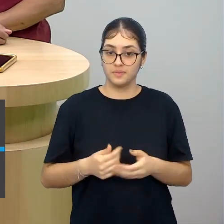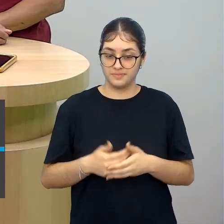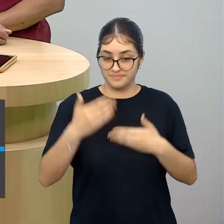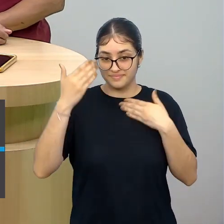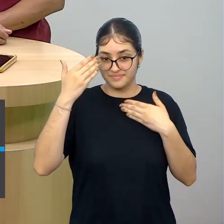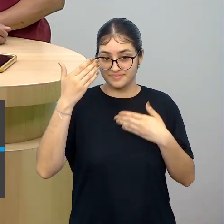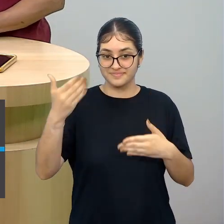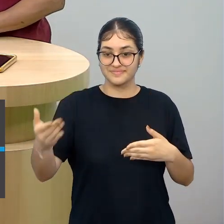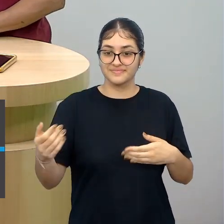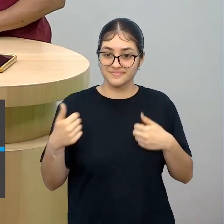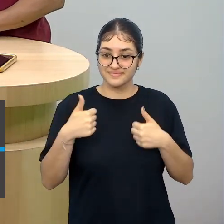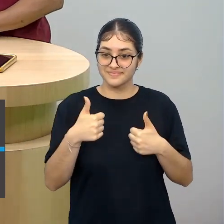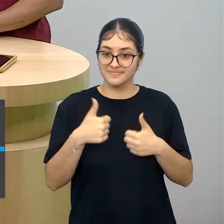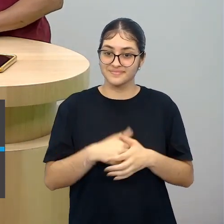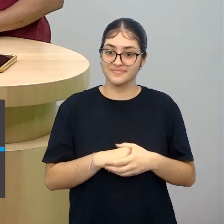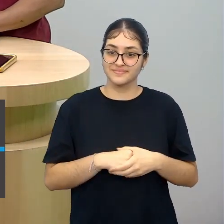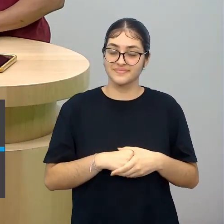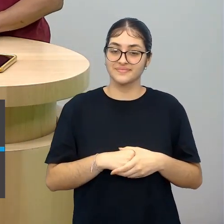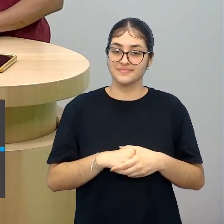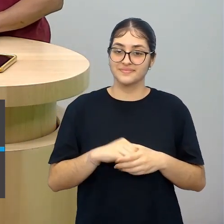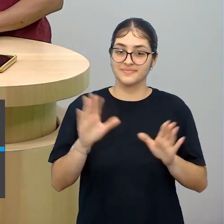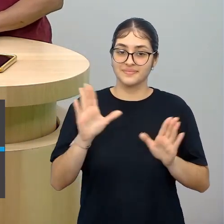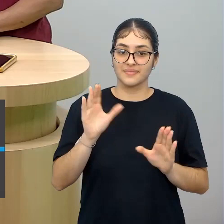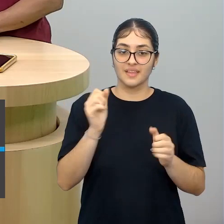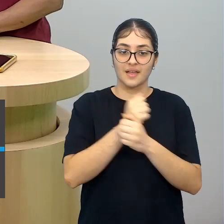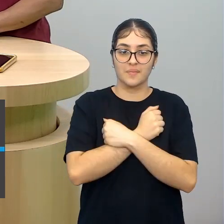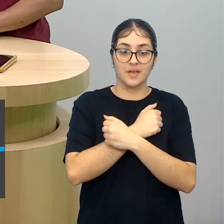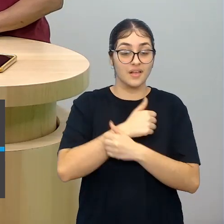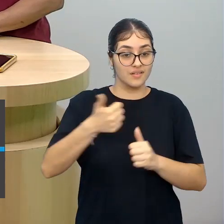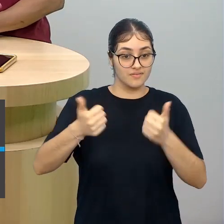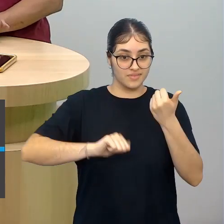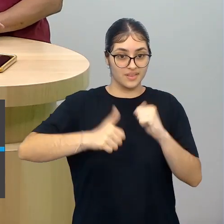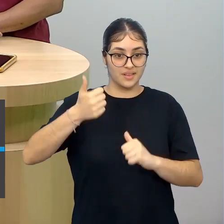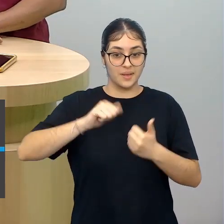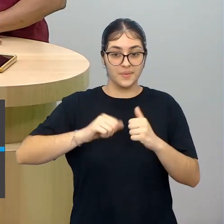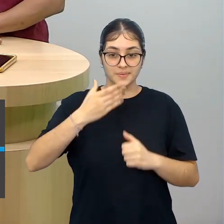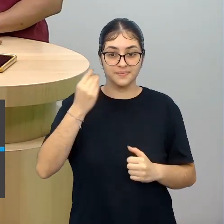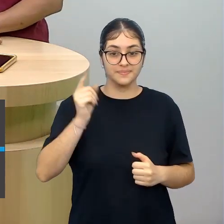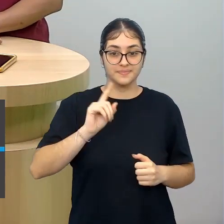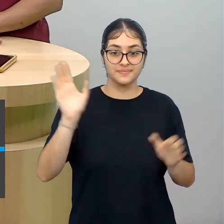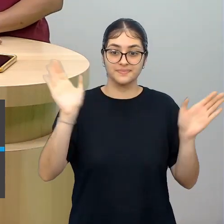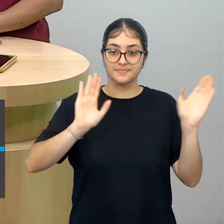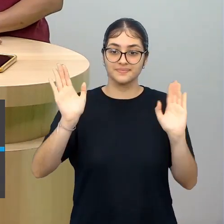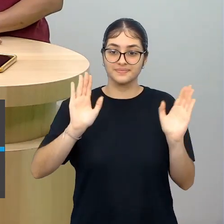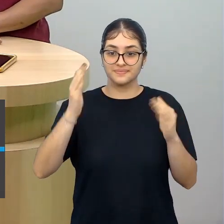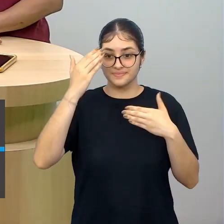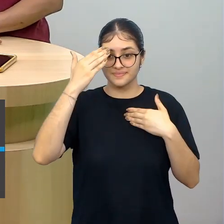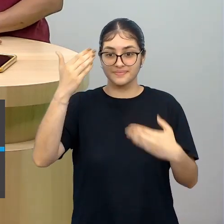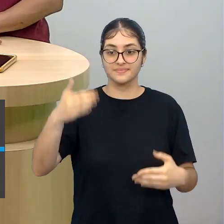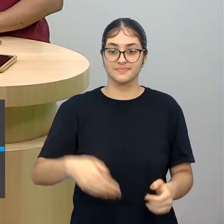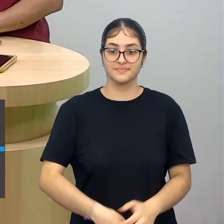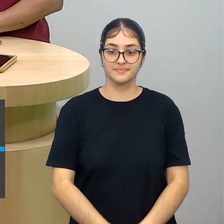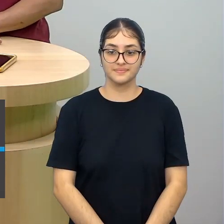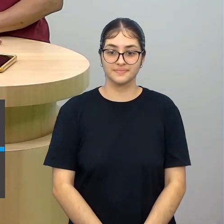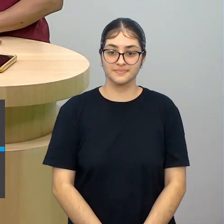Muito obrigada, Osmar. Obrigado a você, Roberto, e a todos. Um abraço. Não Obrigado. esqueça de avaliar, ó, tá aí, tá bom? Tchau, tchau, pessoal. Valeu!